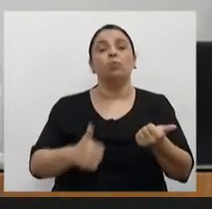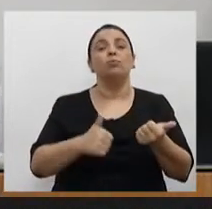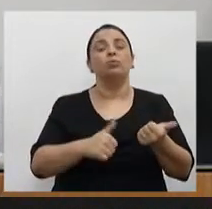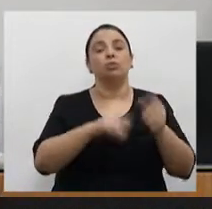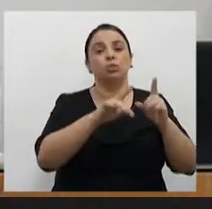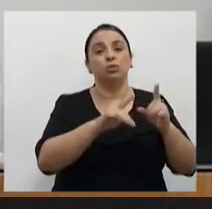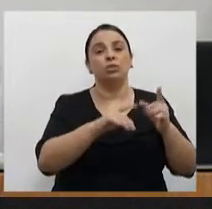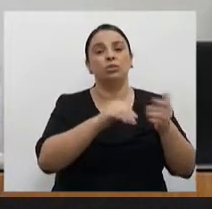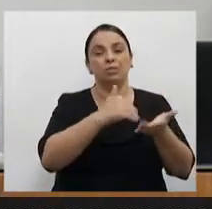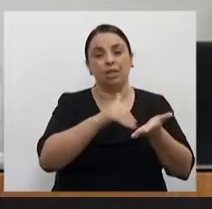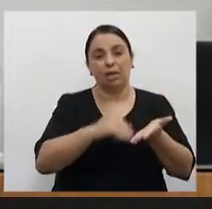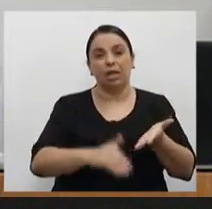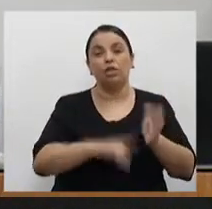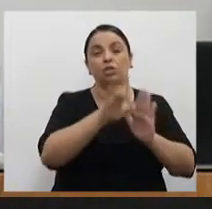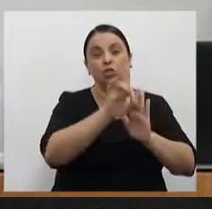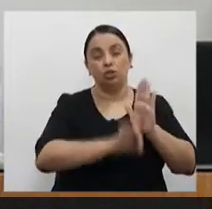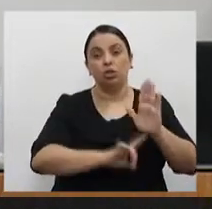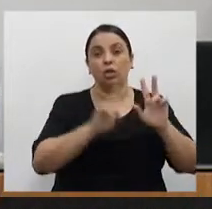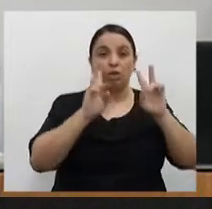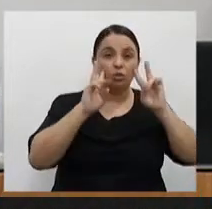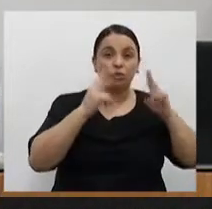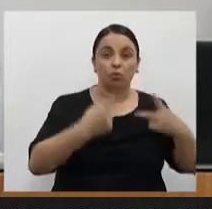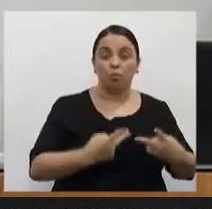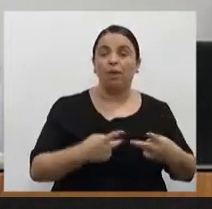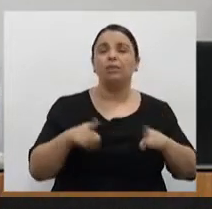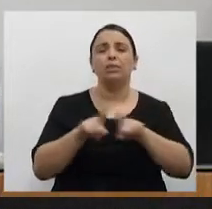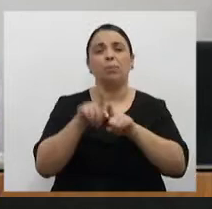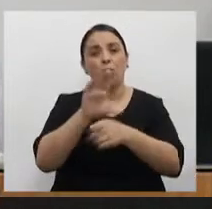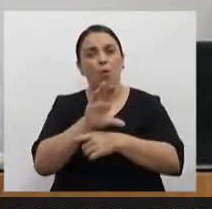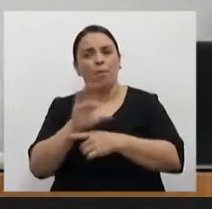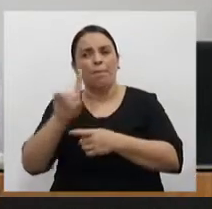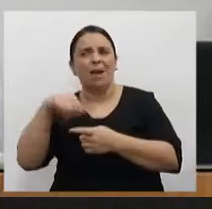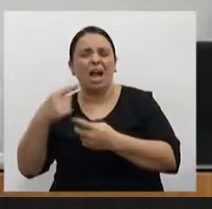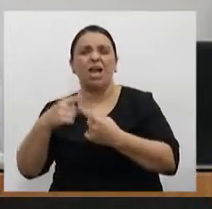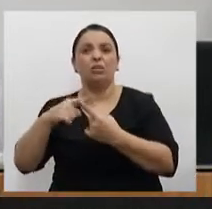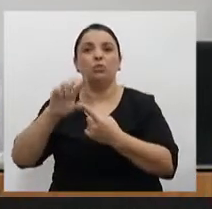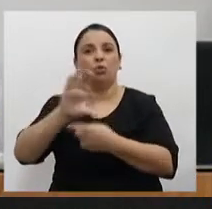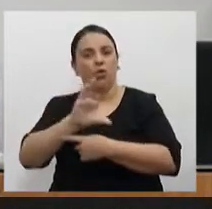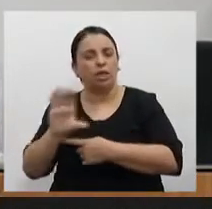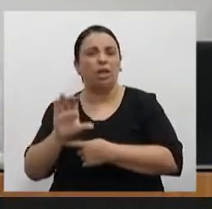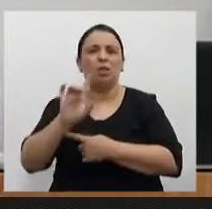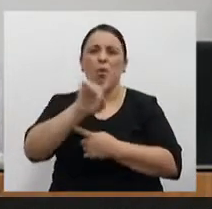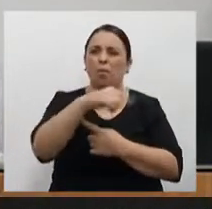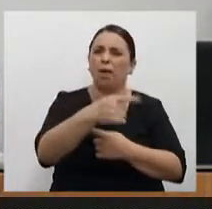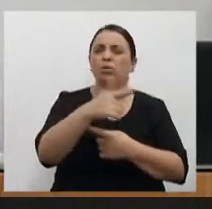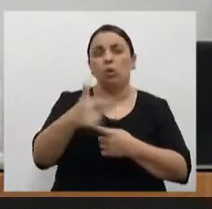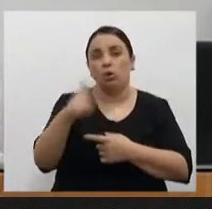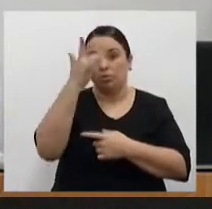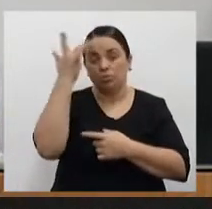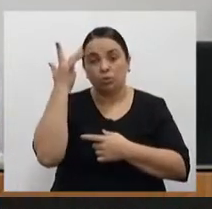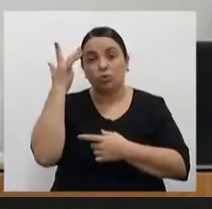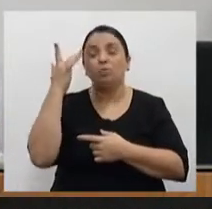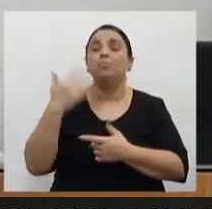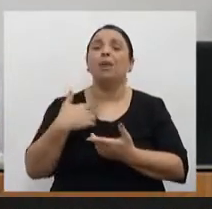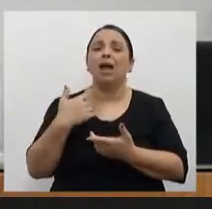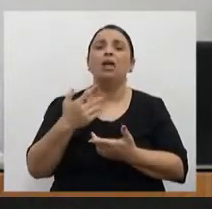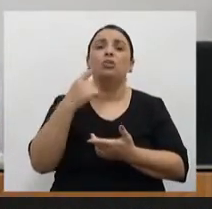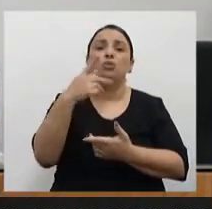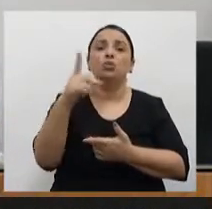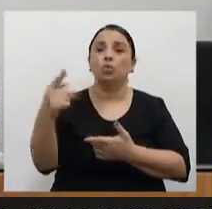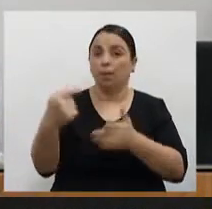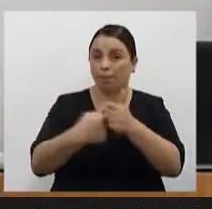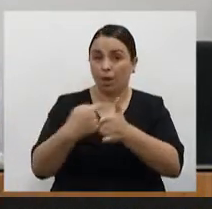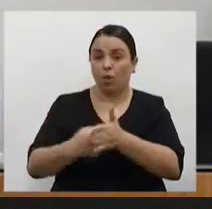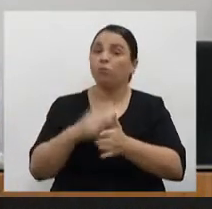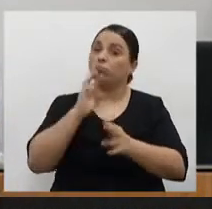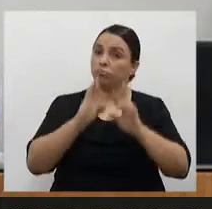da nossa coordenadoria, para que possam também responder aí os questionamentos advindos da fala de todos os nossos convidados.